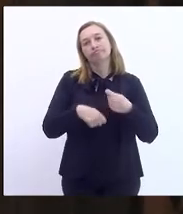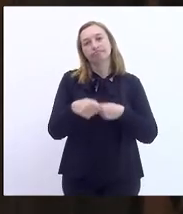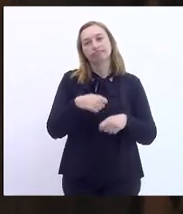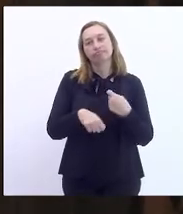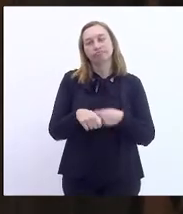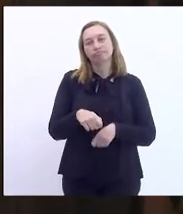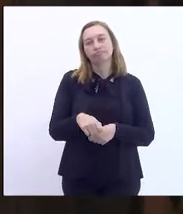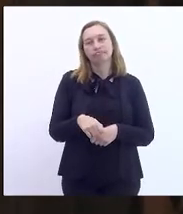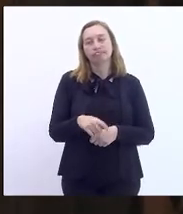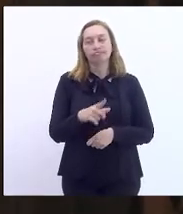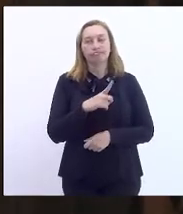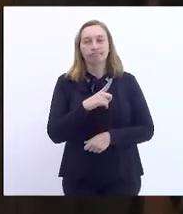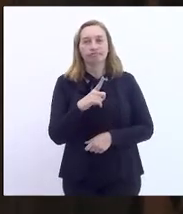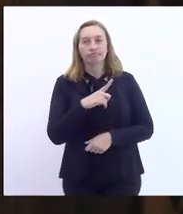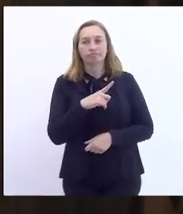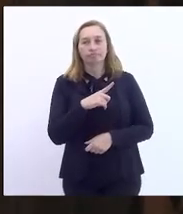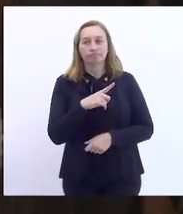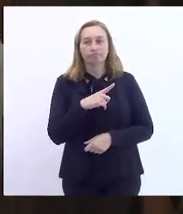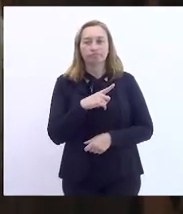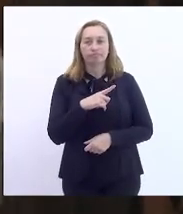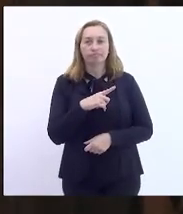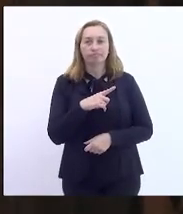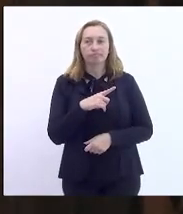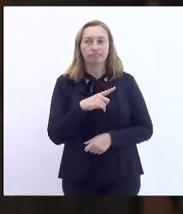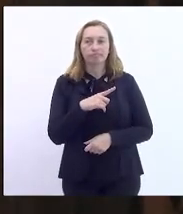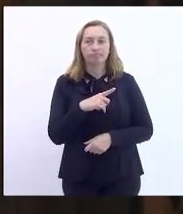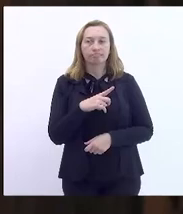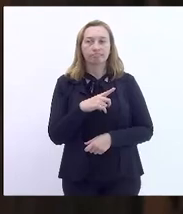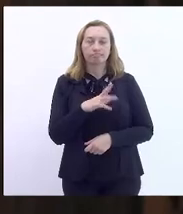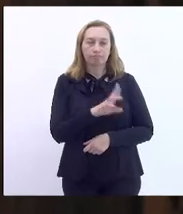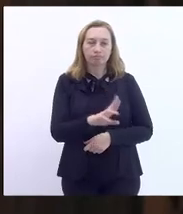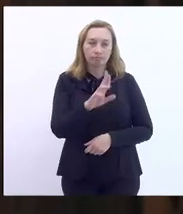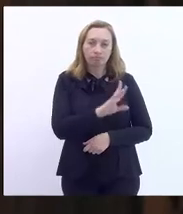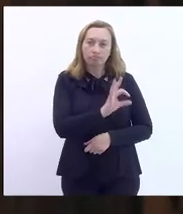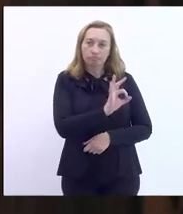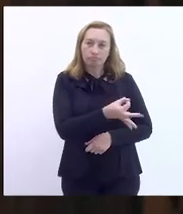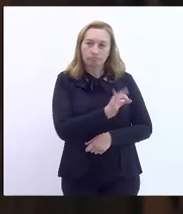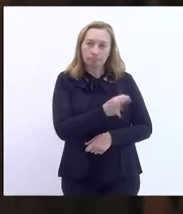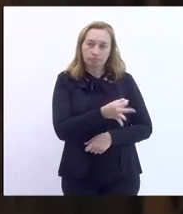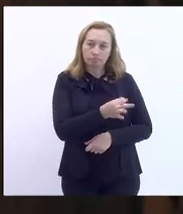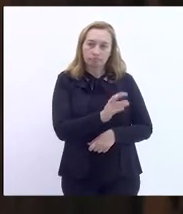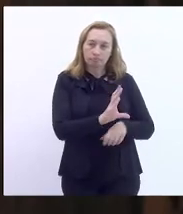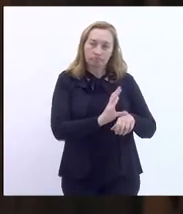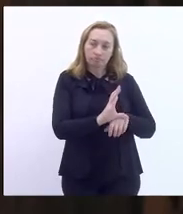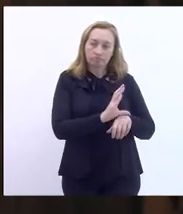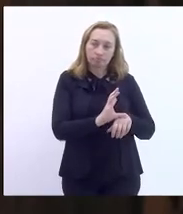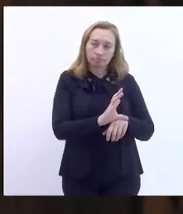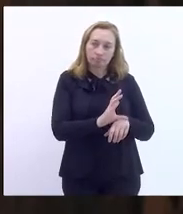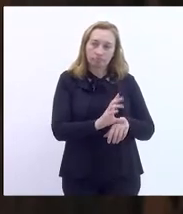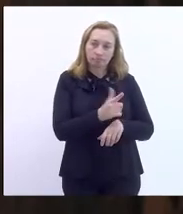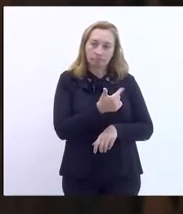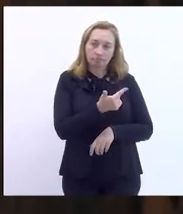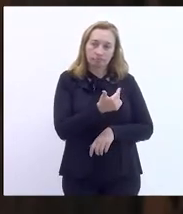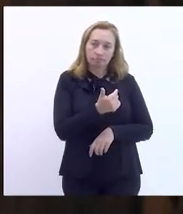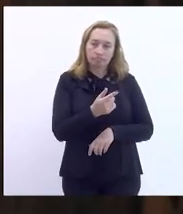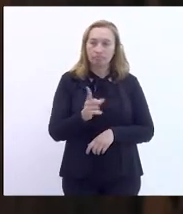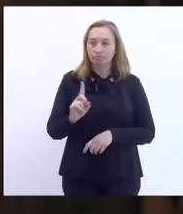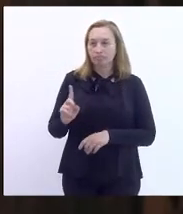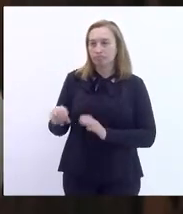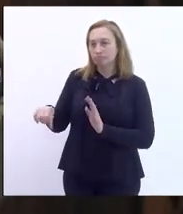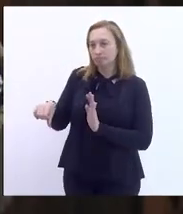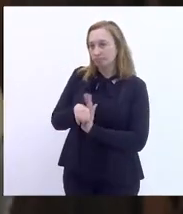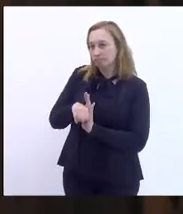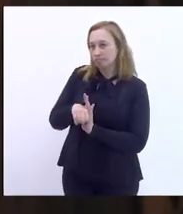entre os que têm o porte legal constitucional de armas e urso e legais